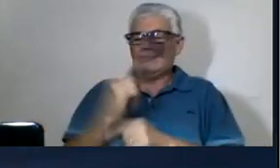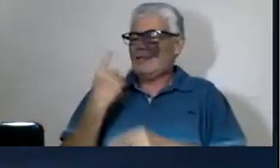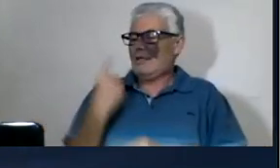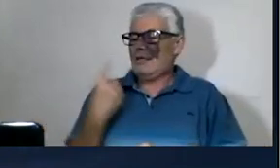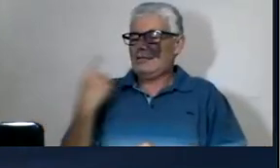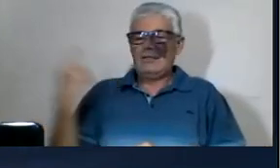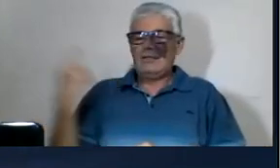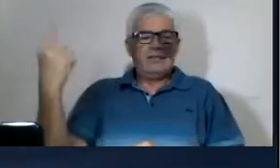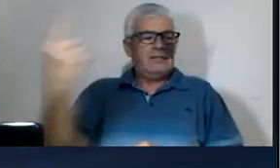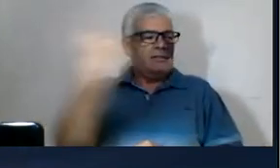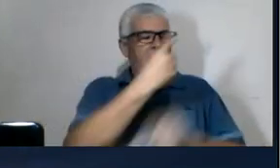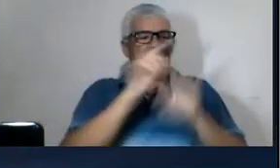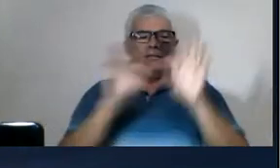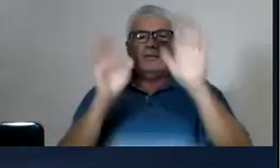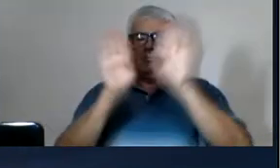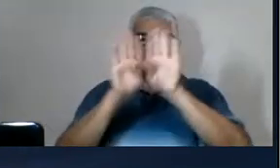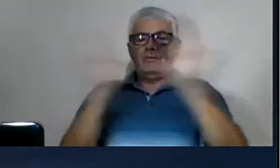42.